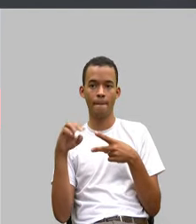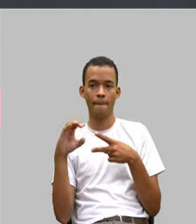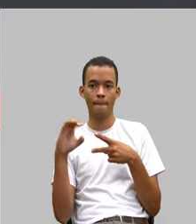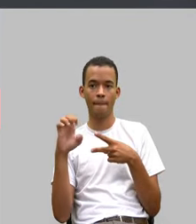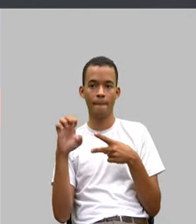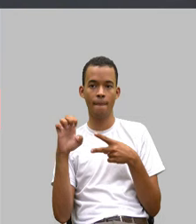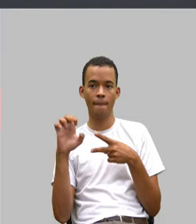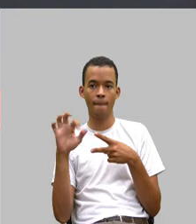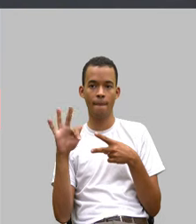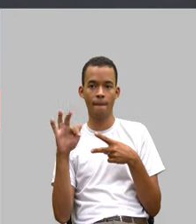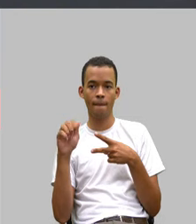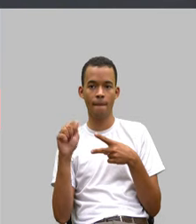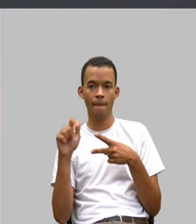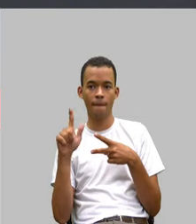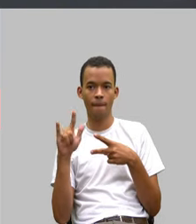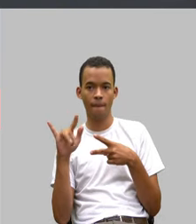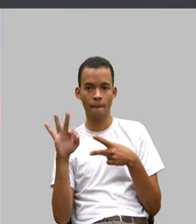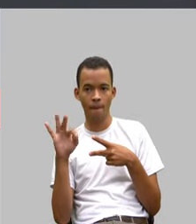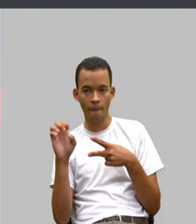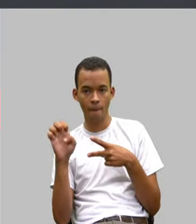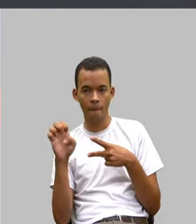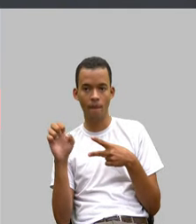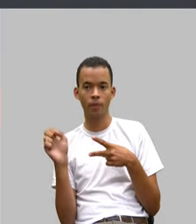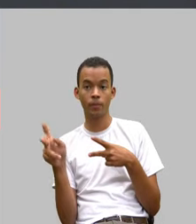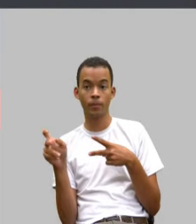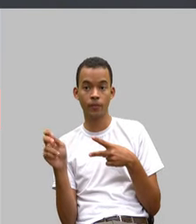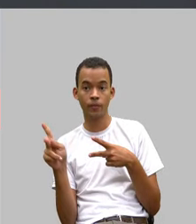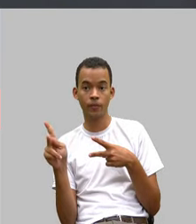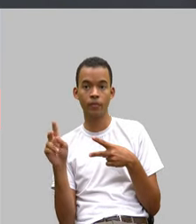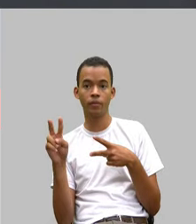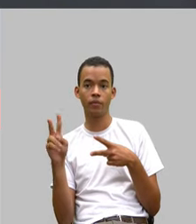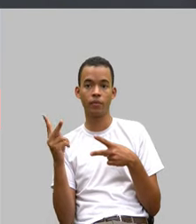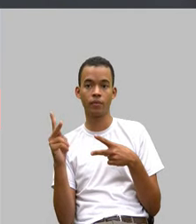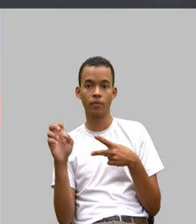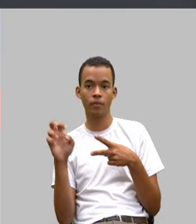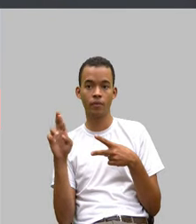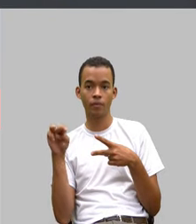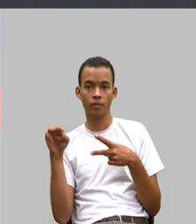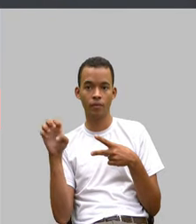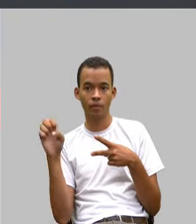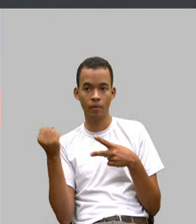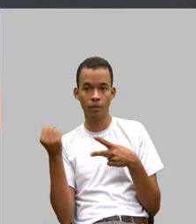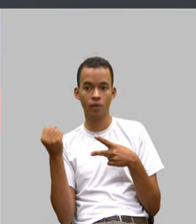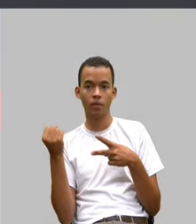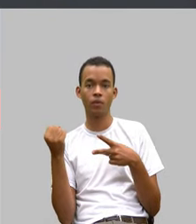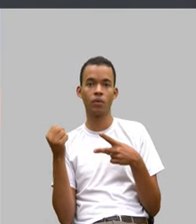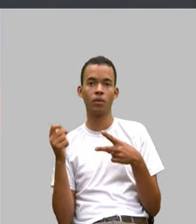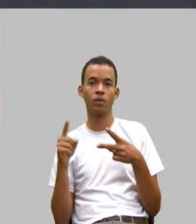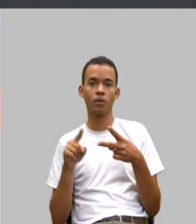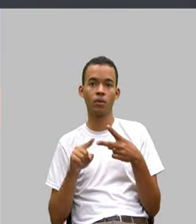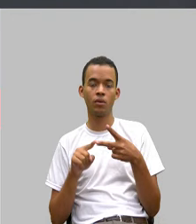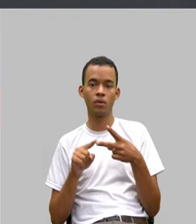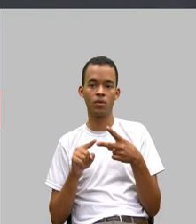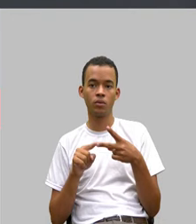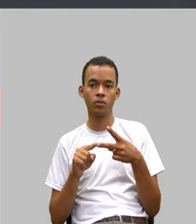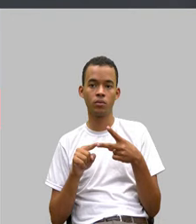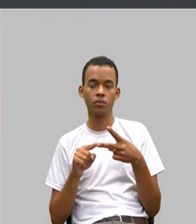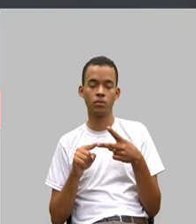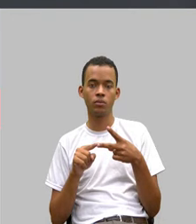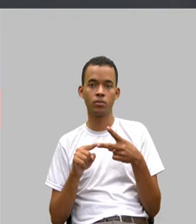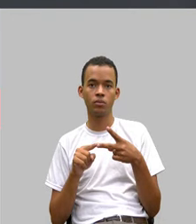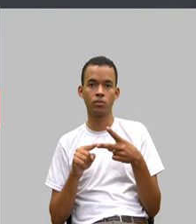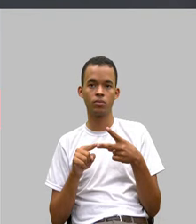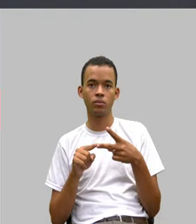a receber e-mails falando sobre um tratamento novo à base de maconha ora vejam Eu sou uma mulher